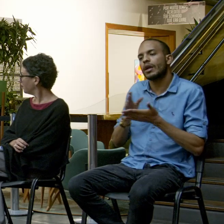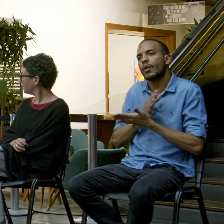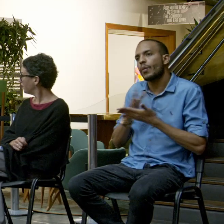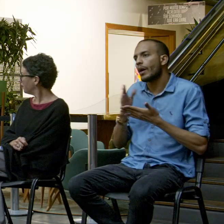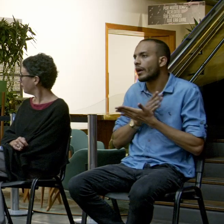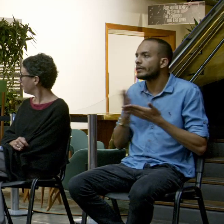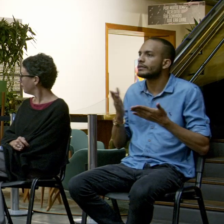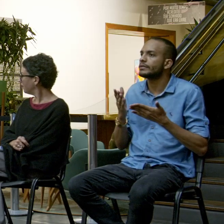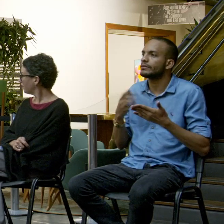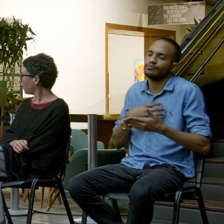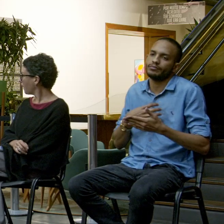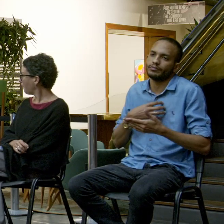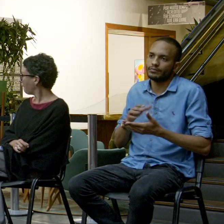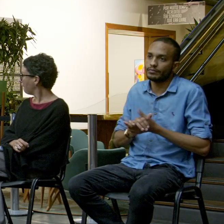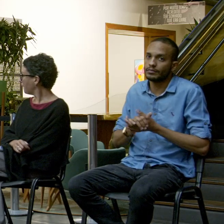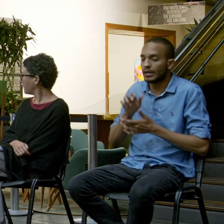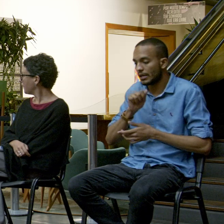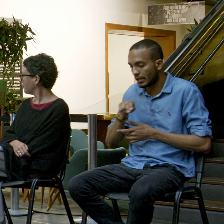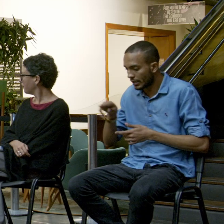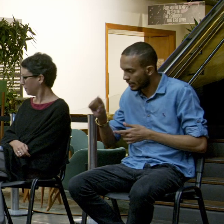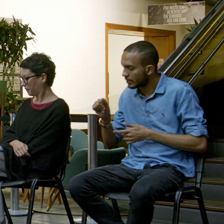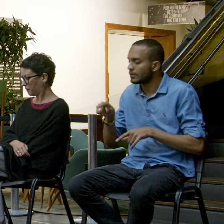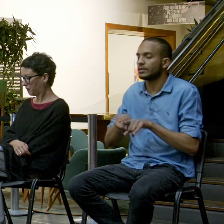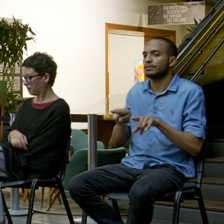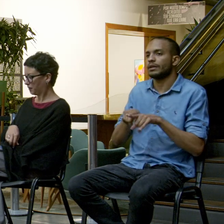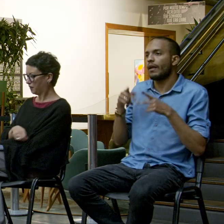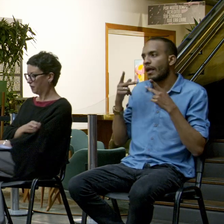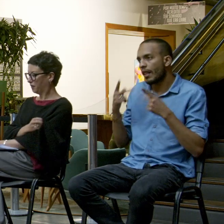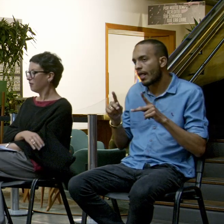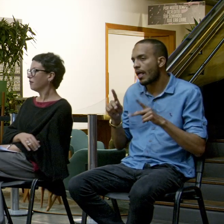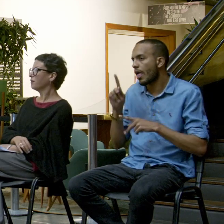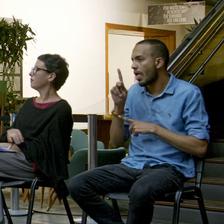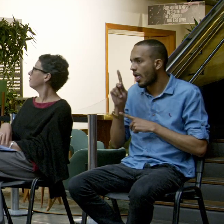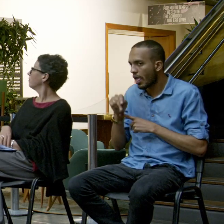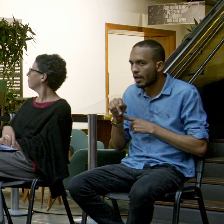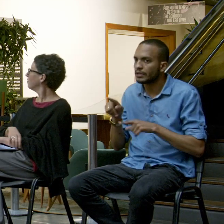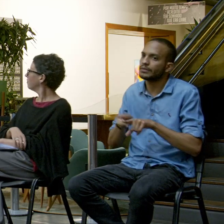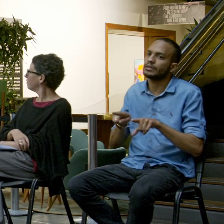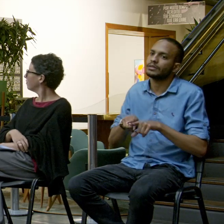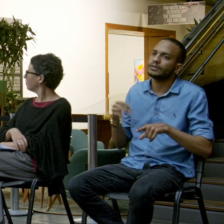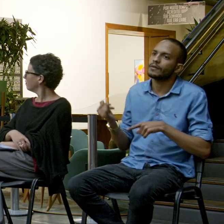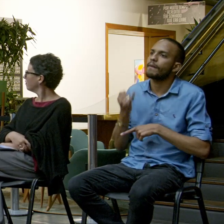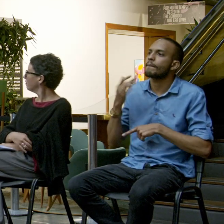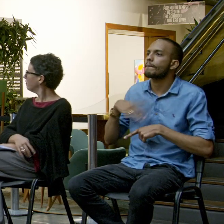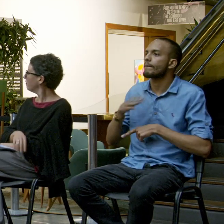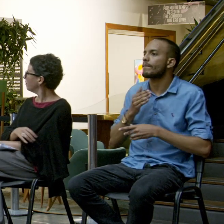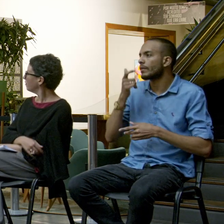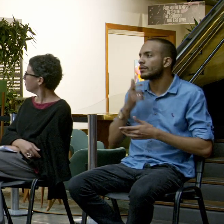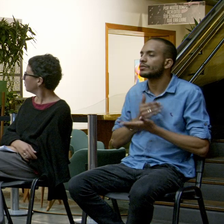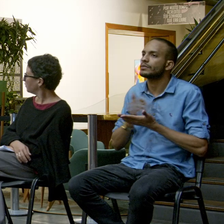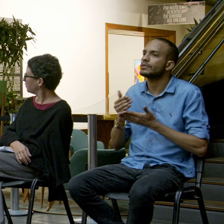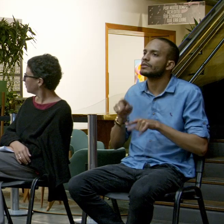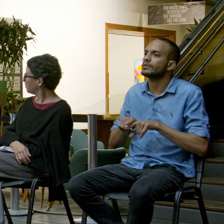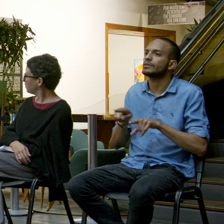alguma maneira. A Ana também foi, né, mas foi muito importante quando eu comecei. Assim,